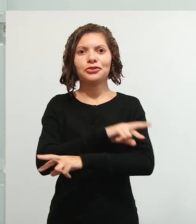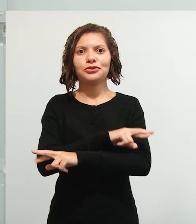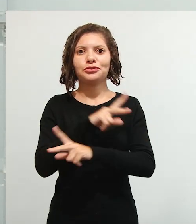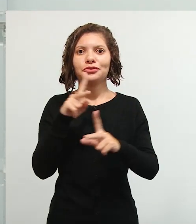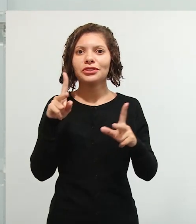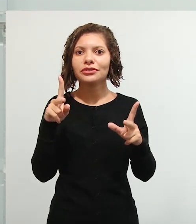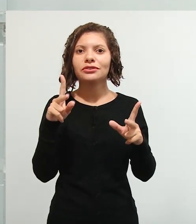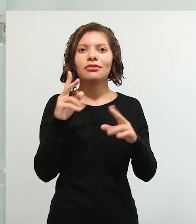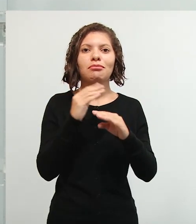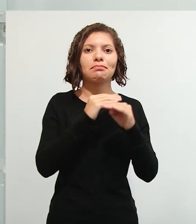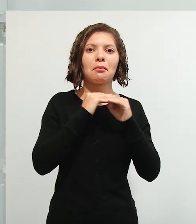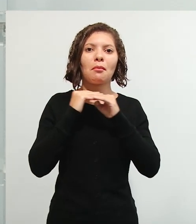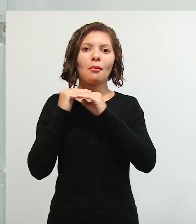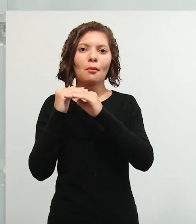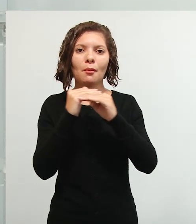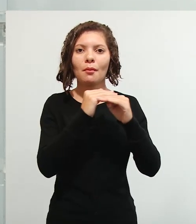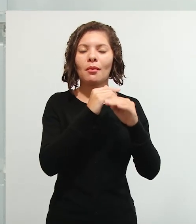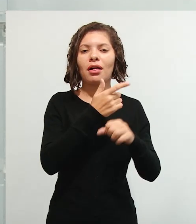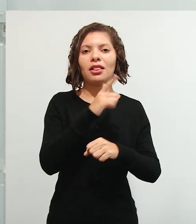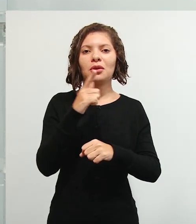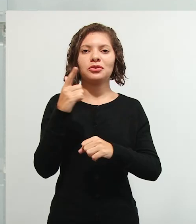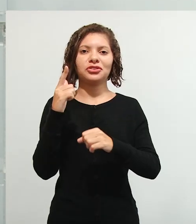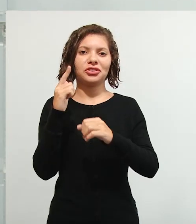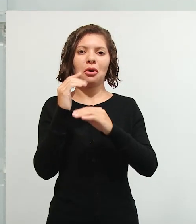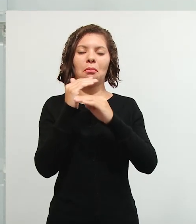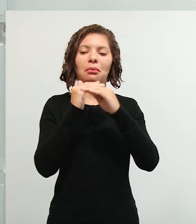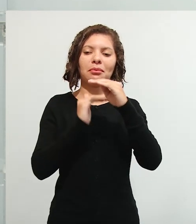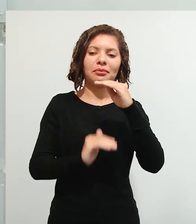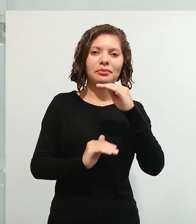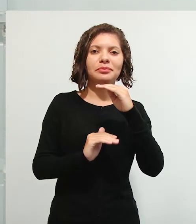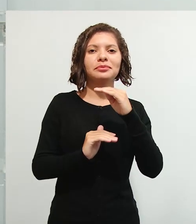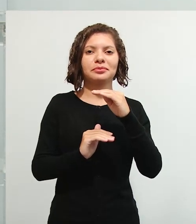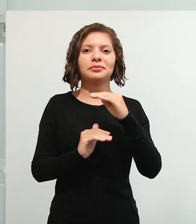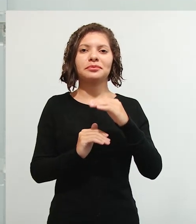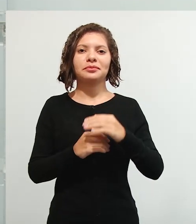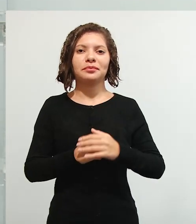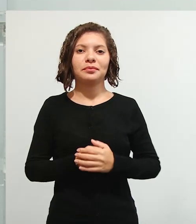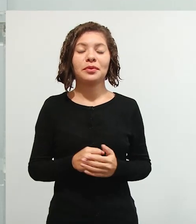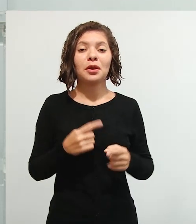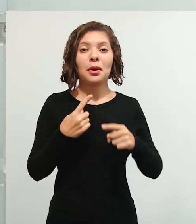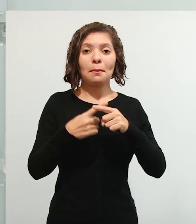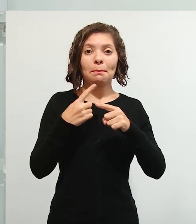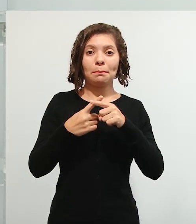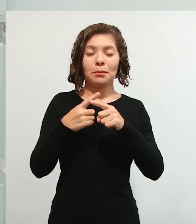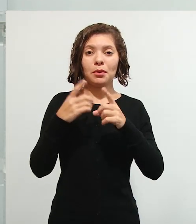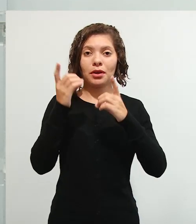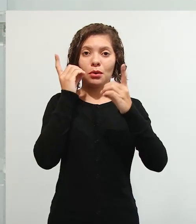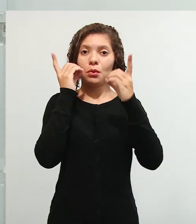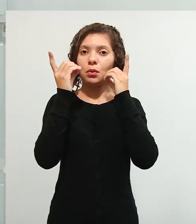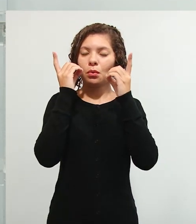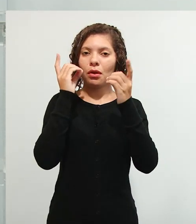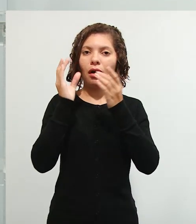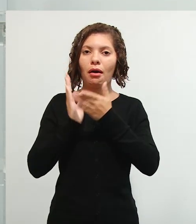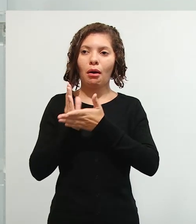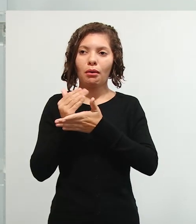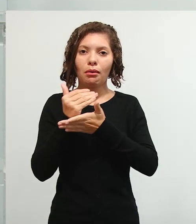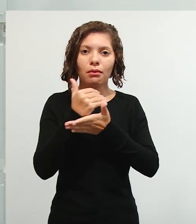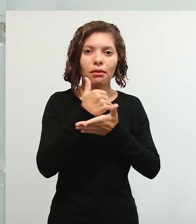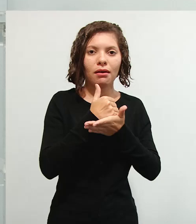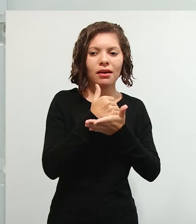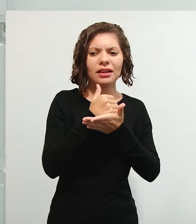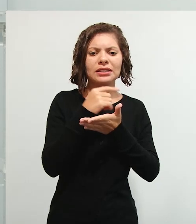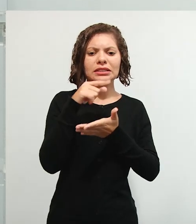cotidiano e diante dos dados que vieram ser produzidos por essas pesquisas e dos dados que passaram